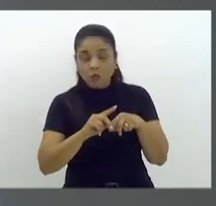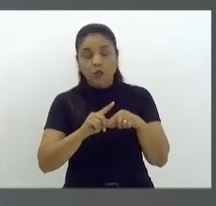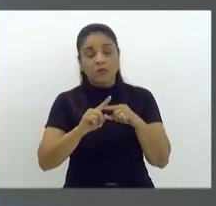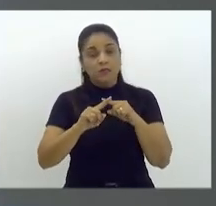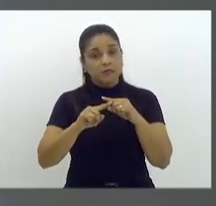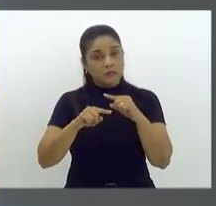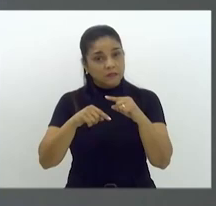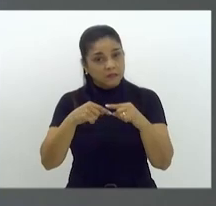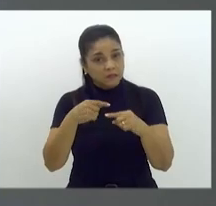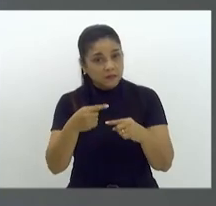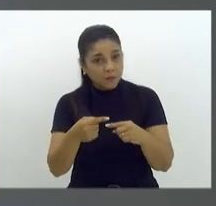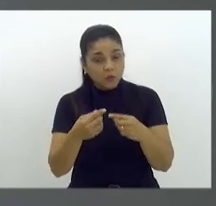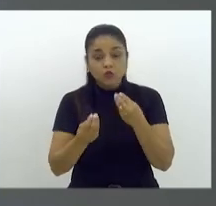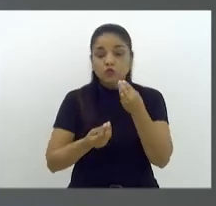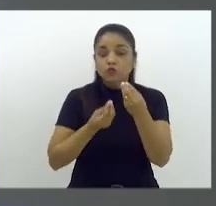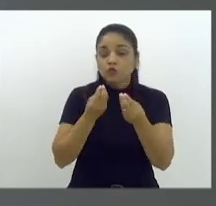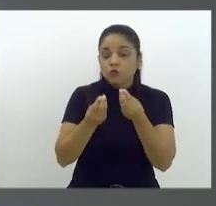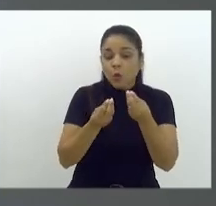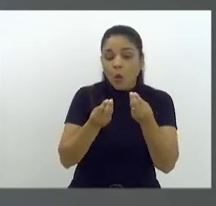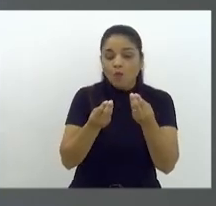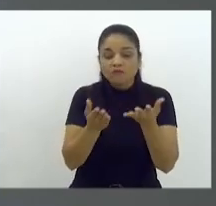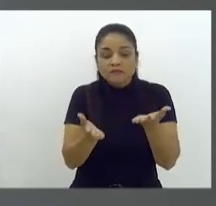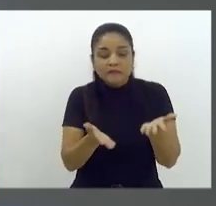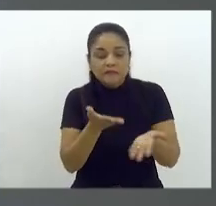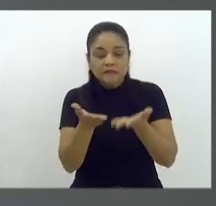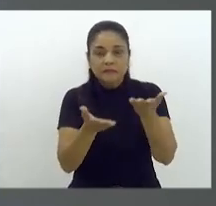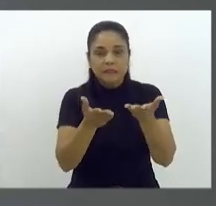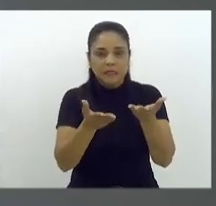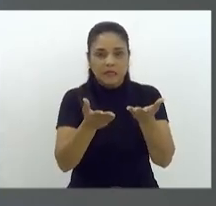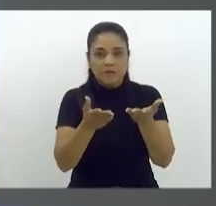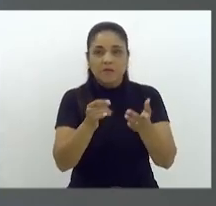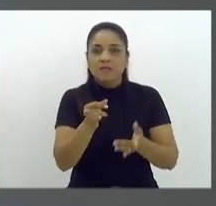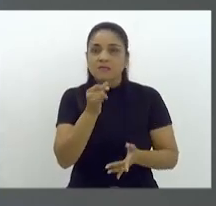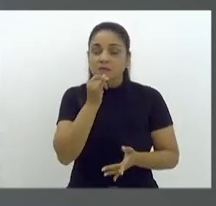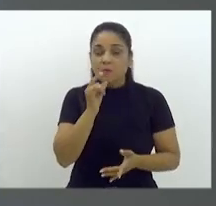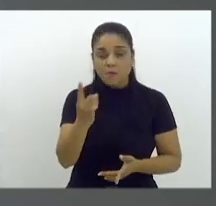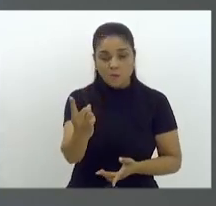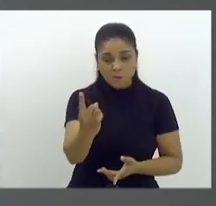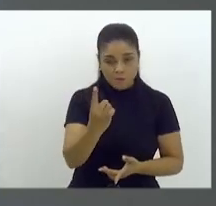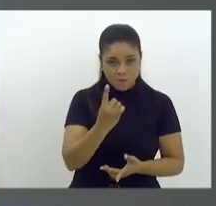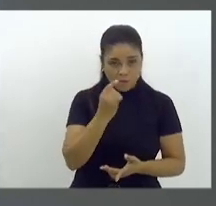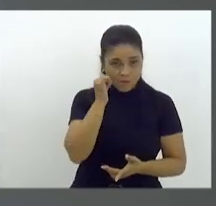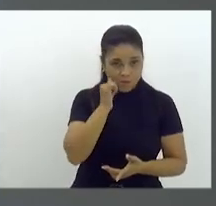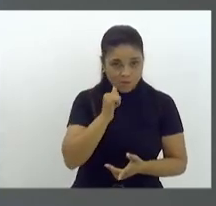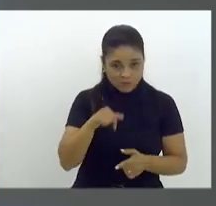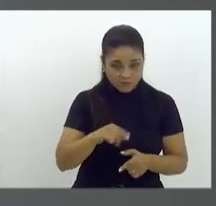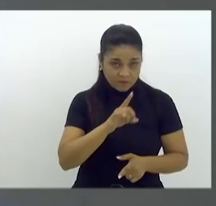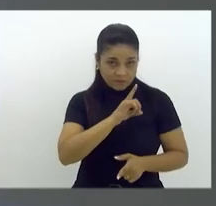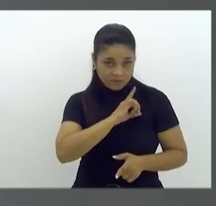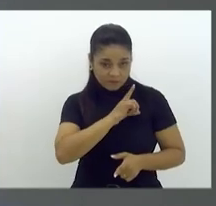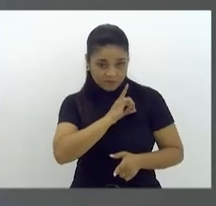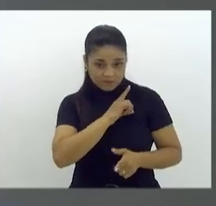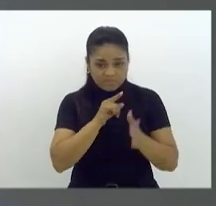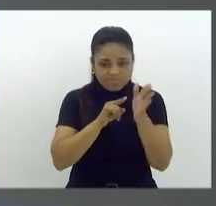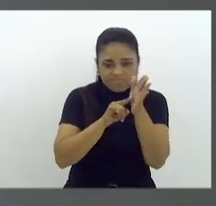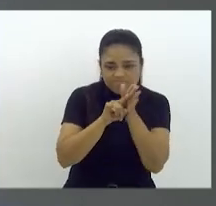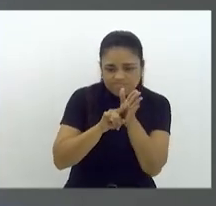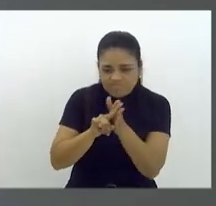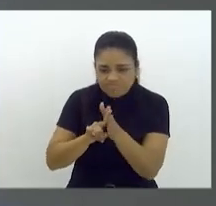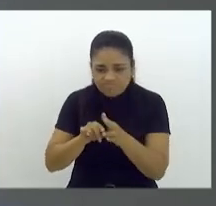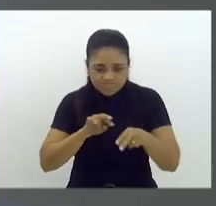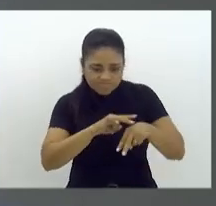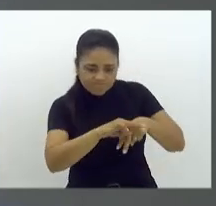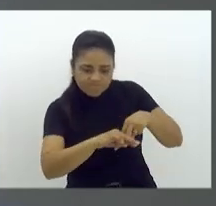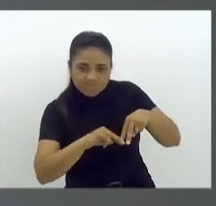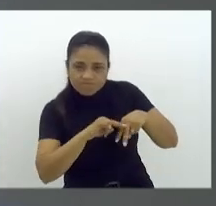aquela questão a medida que a mulher entra ingressa na delegacia como ele deve investigar com perspectiva de gênero e como